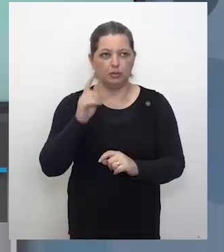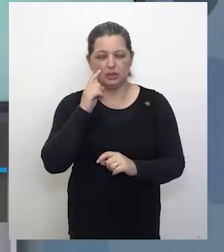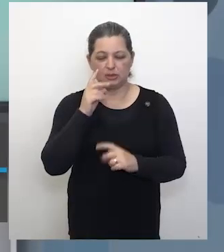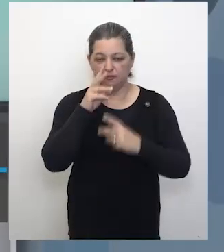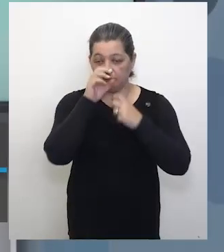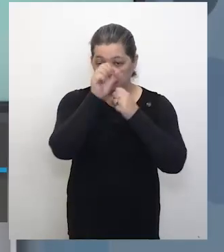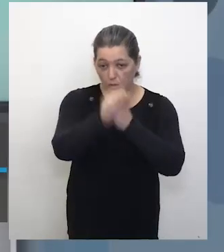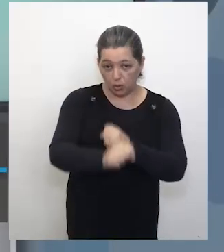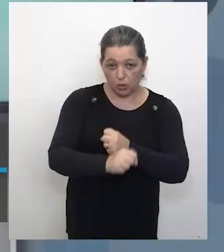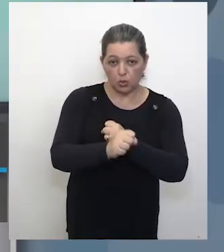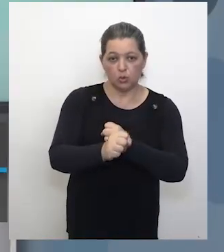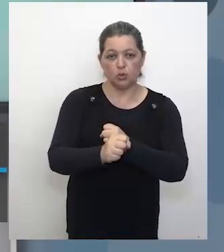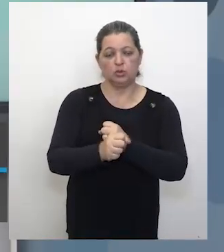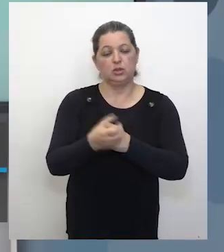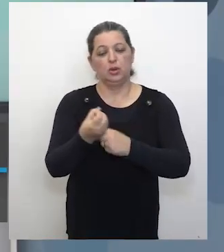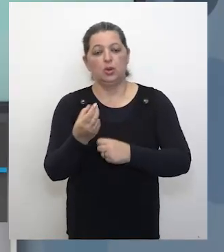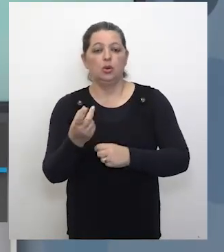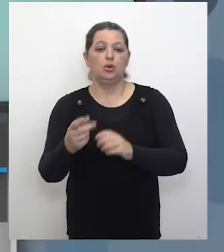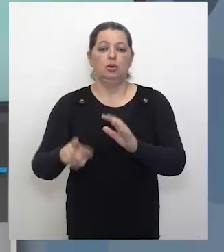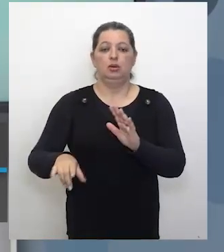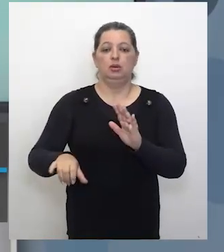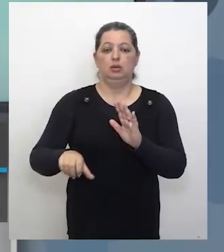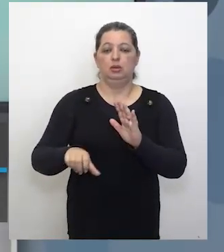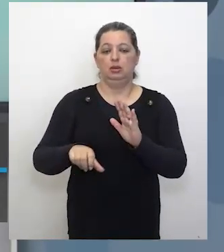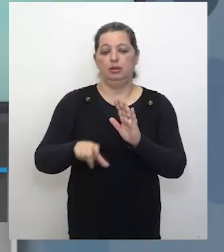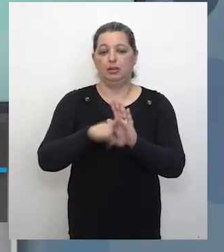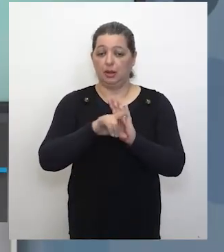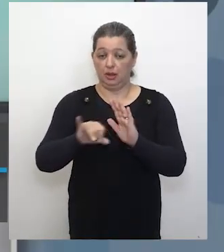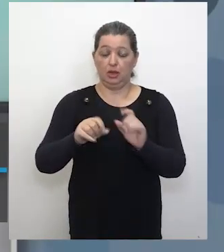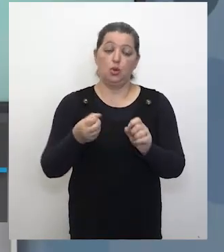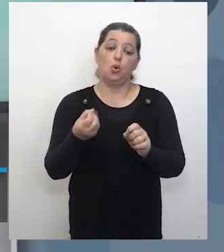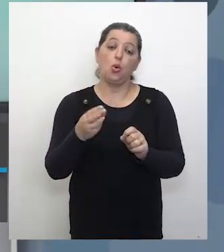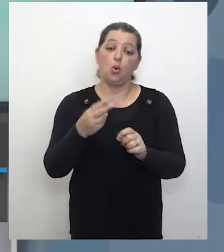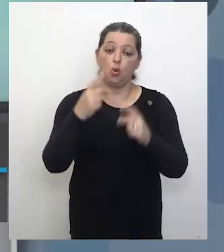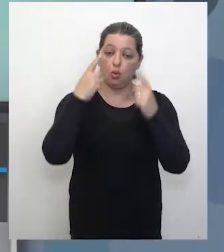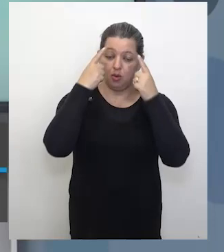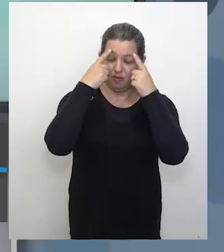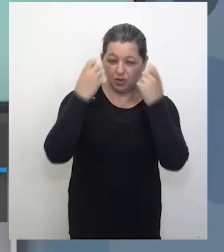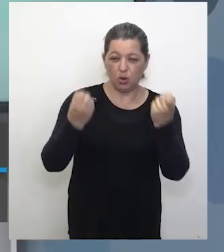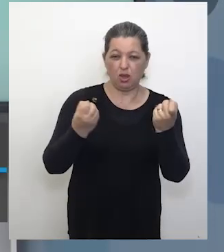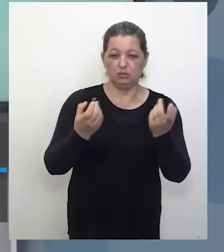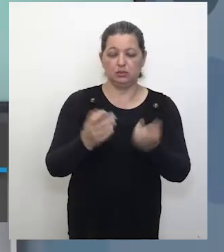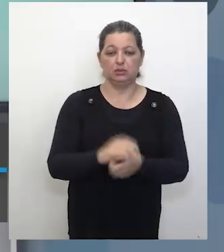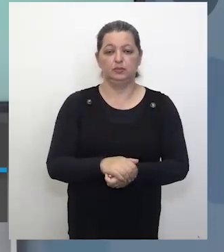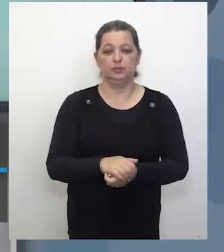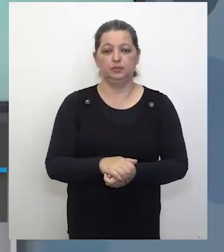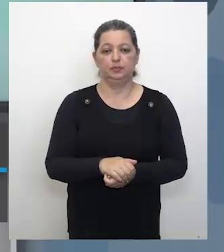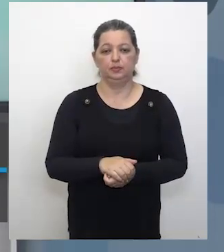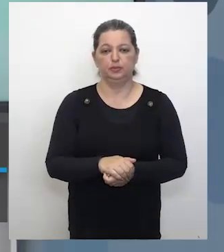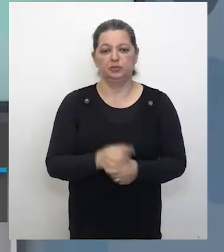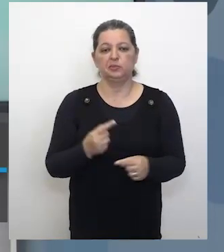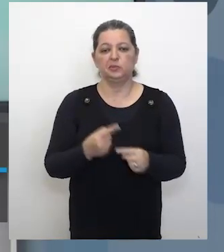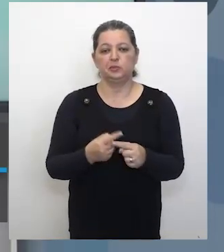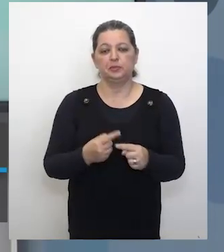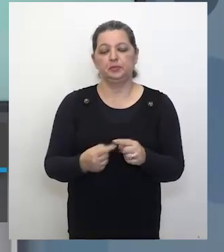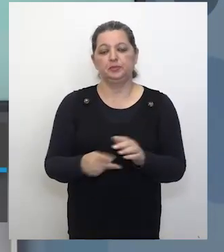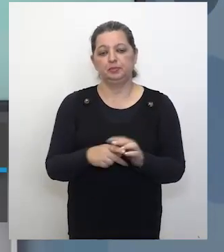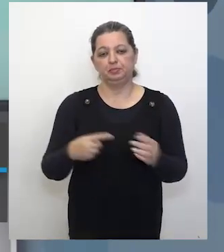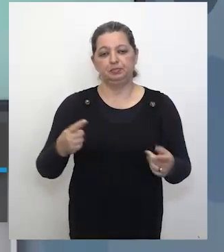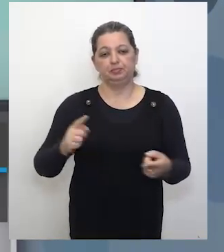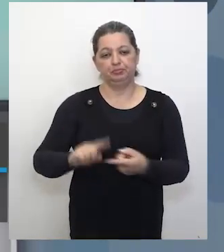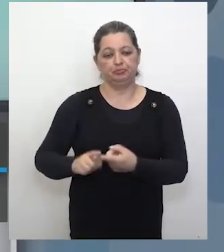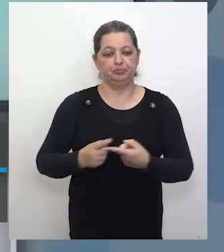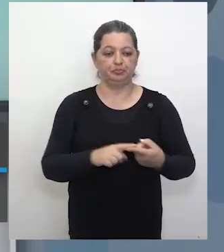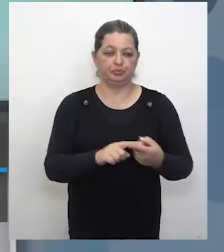poder, vamos dizer, pela força da lei ou pela violência. Às vezes, essa questão de poder é muito mais uma questão de acordo, né?